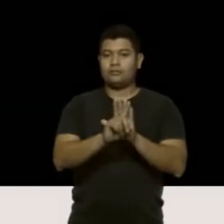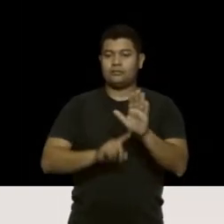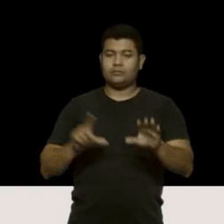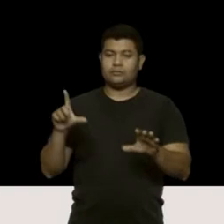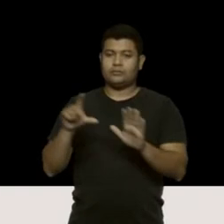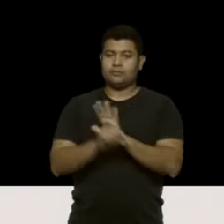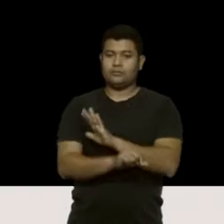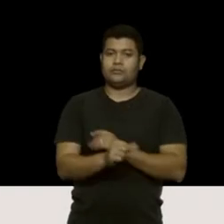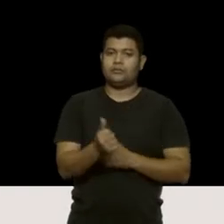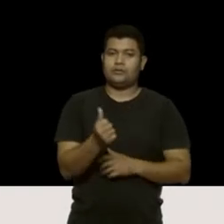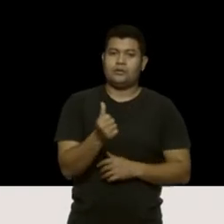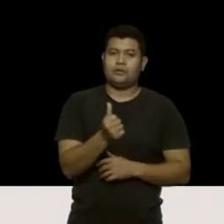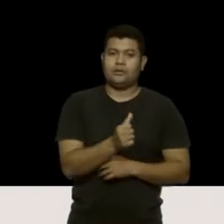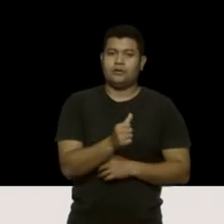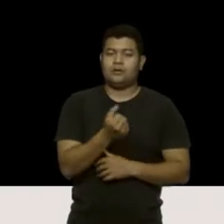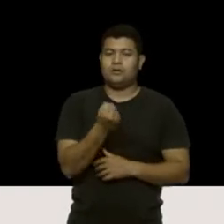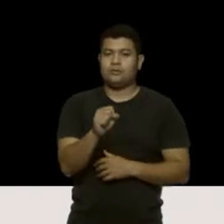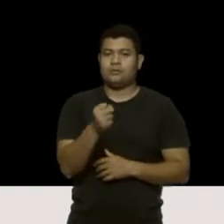Lei